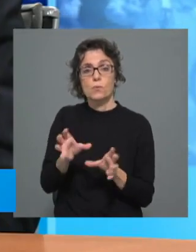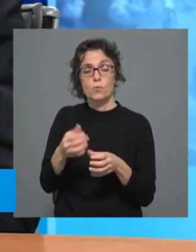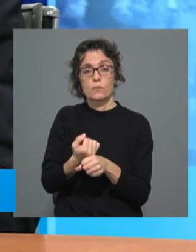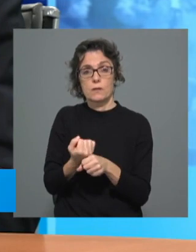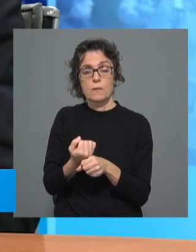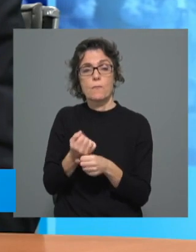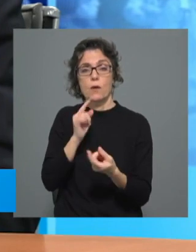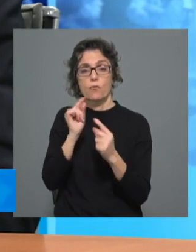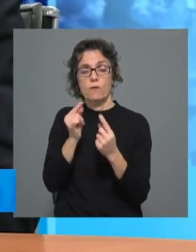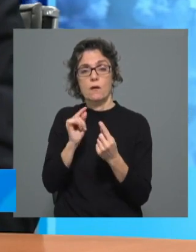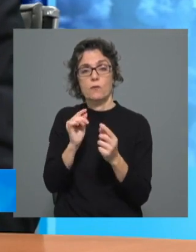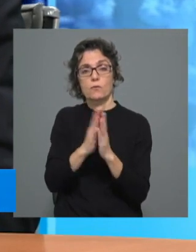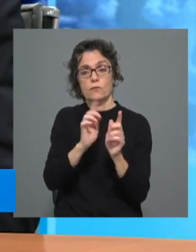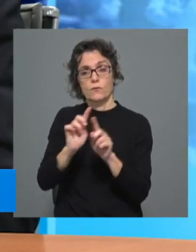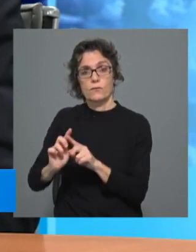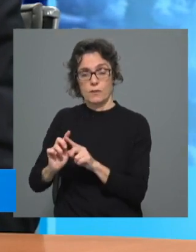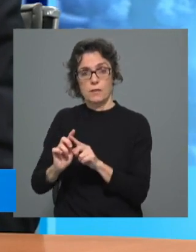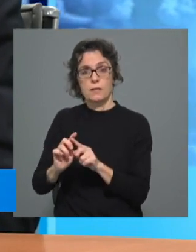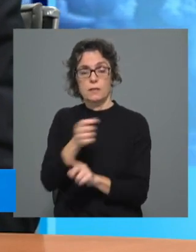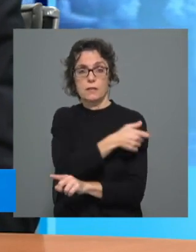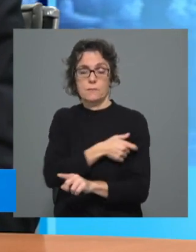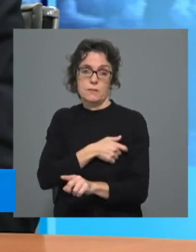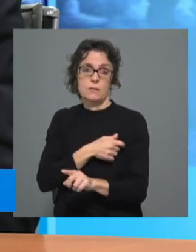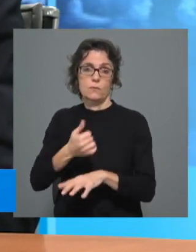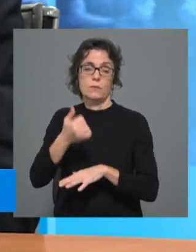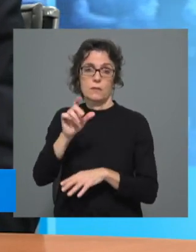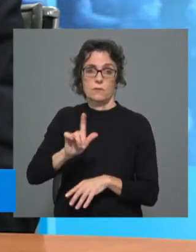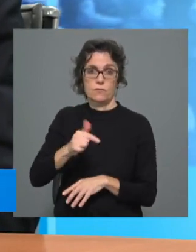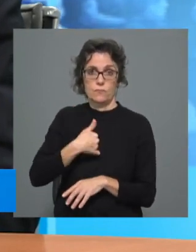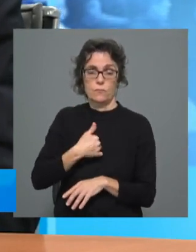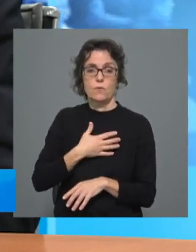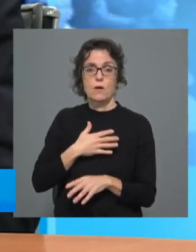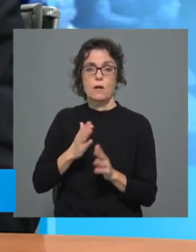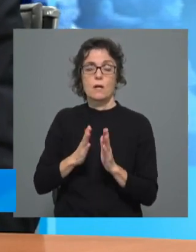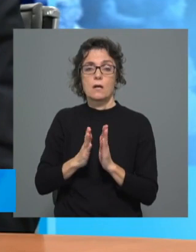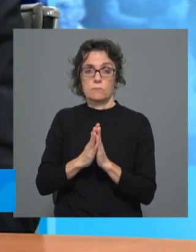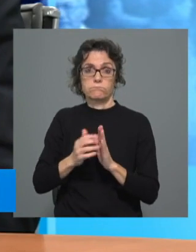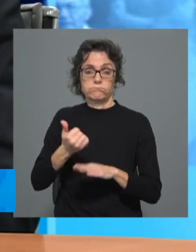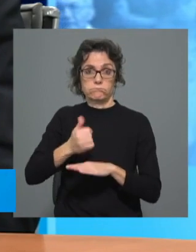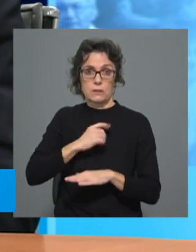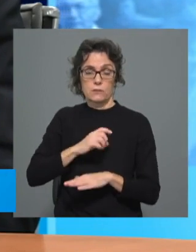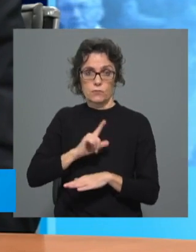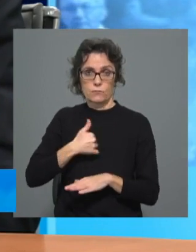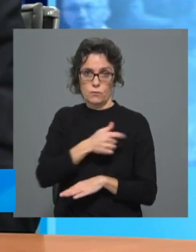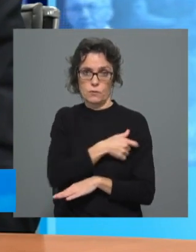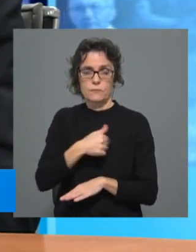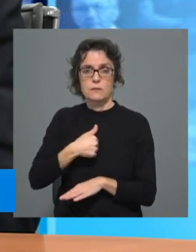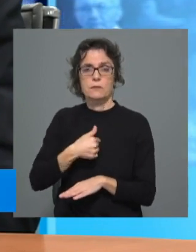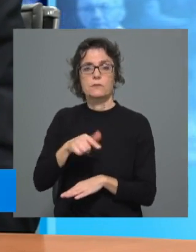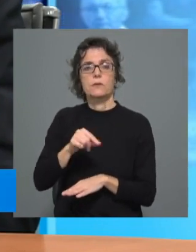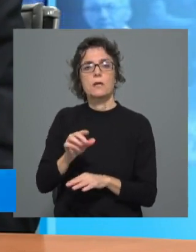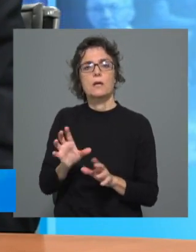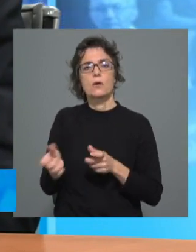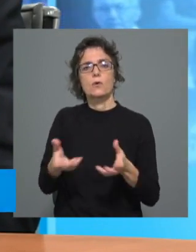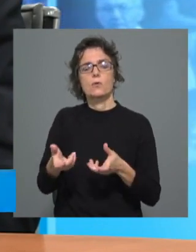interreligioso, em nome do Patriarcado de Lisboa, que é coordenado pelo Alto Comissariado para